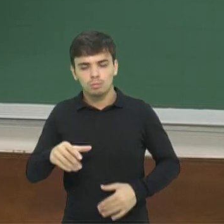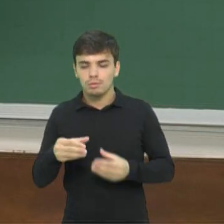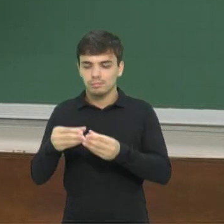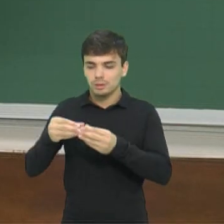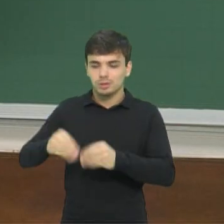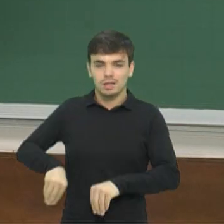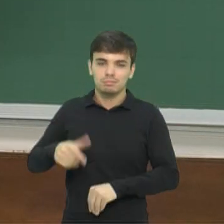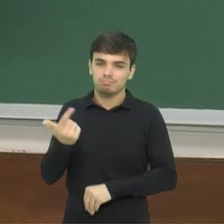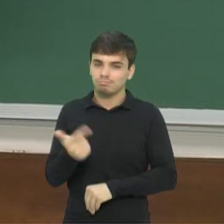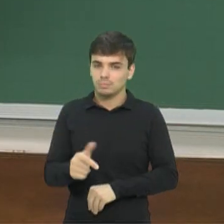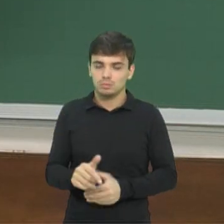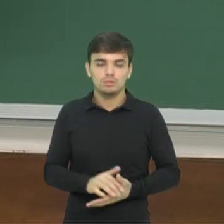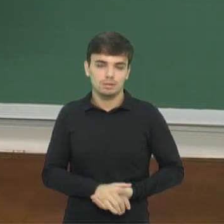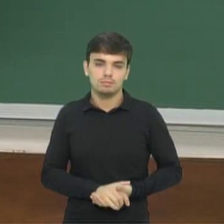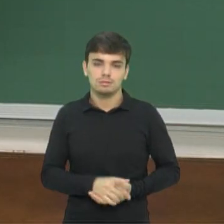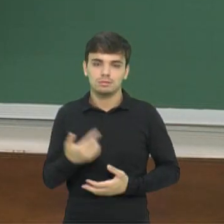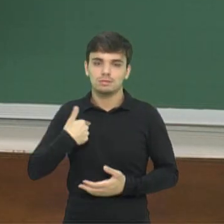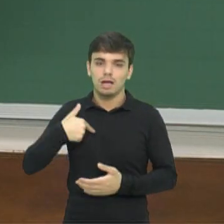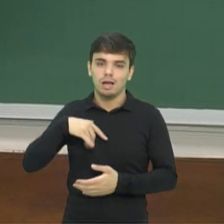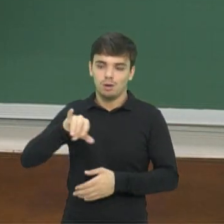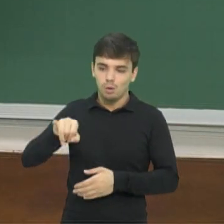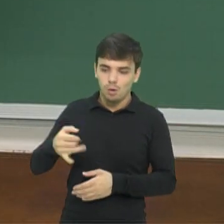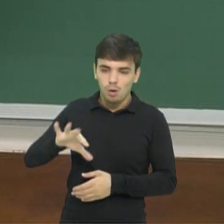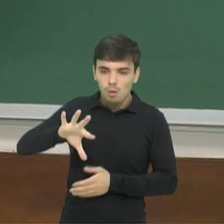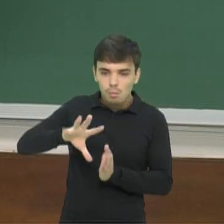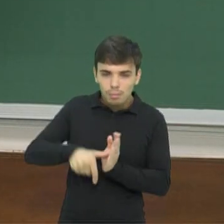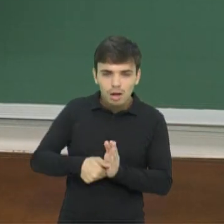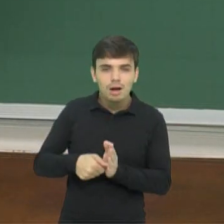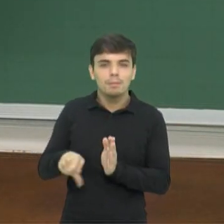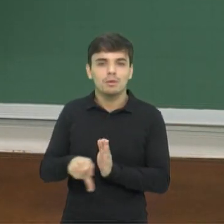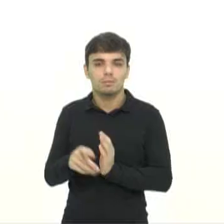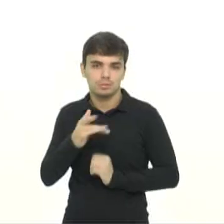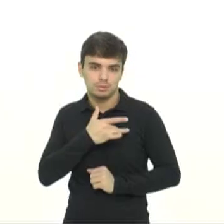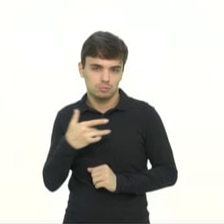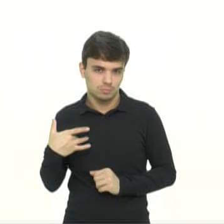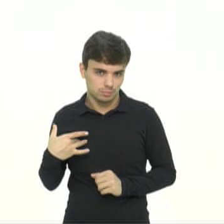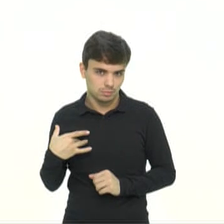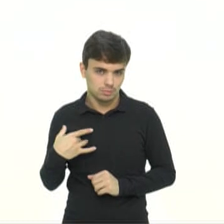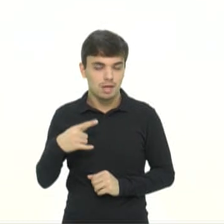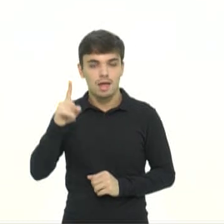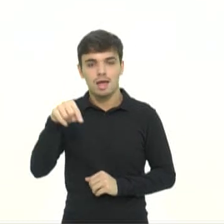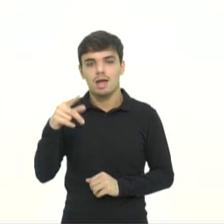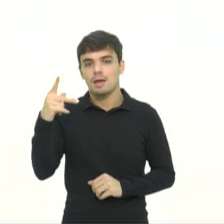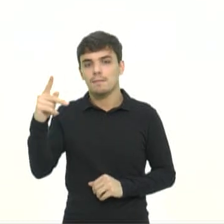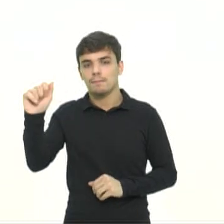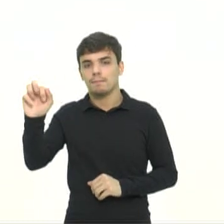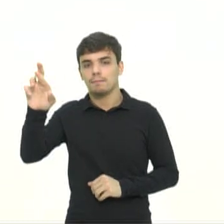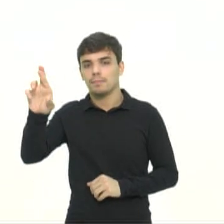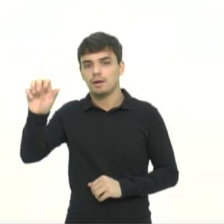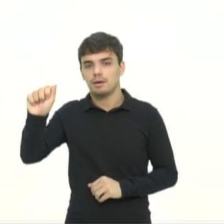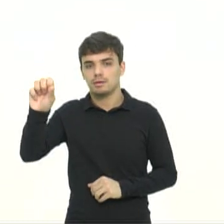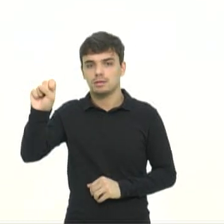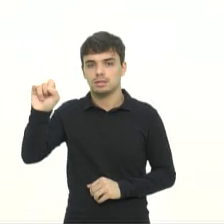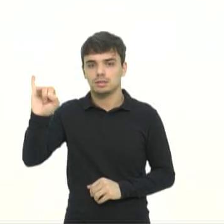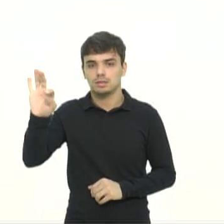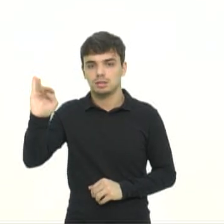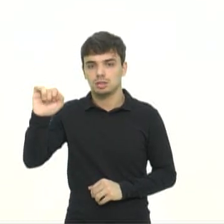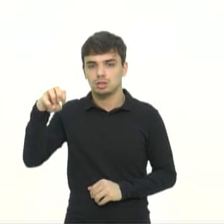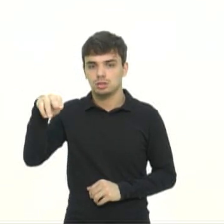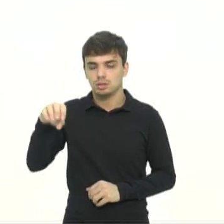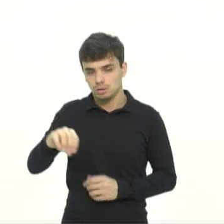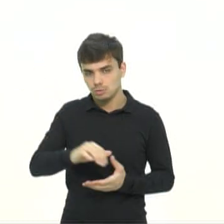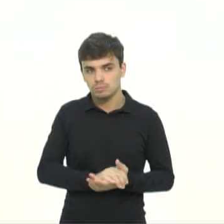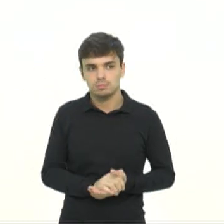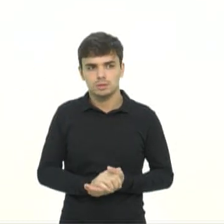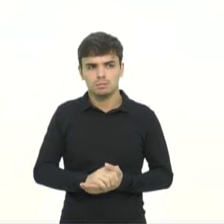está prejudicando, ela está roubando nutrientes. Que tipo de relação é essa? O parasitismo. Mas, ó, tava bem tranquilo também, né? Porque todas as